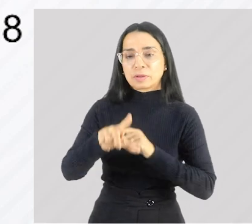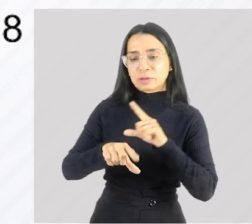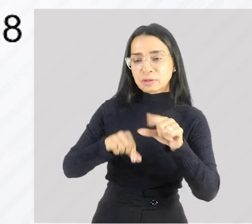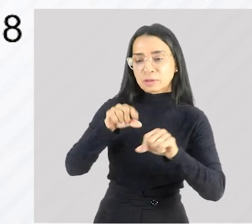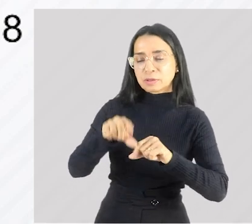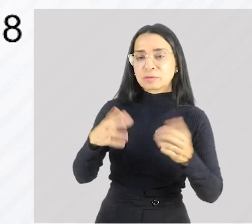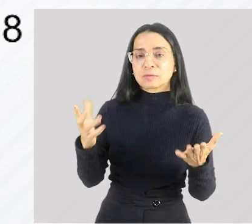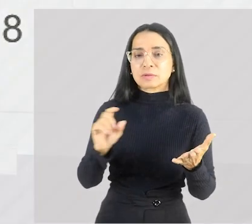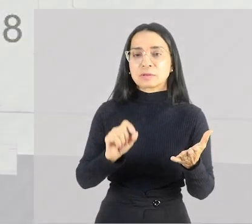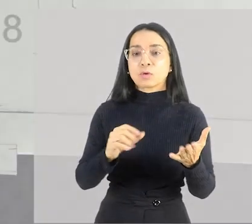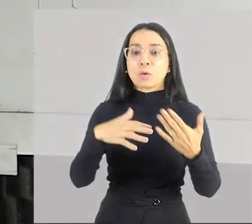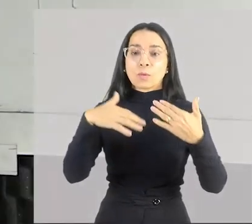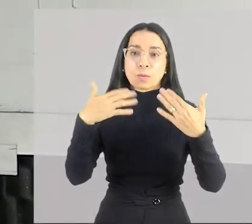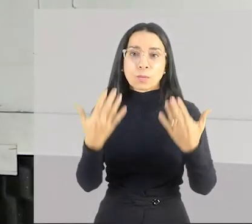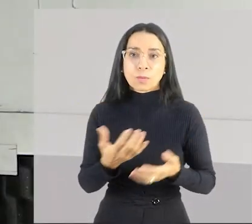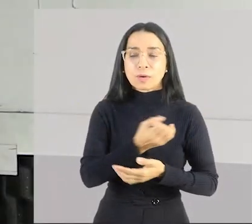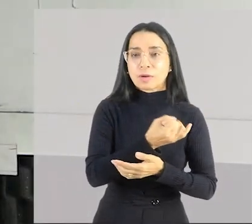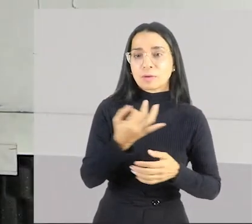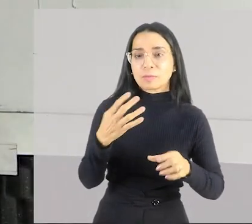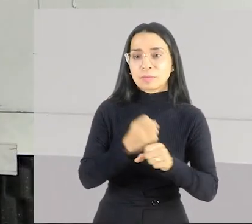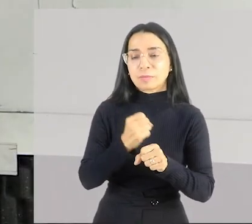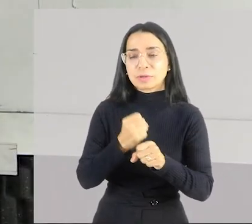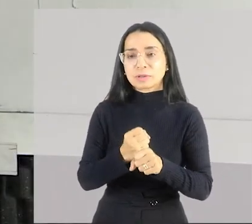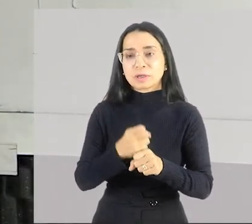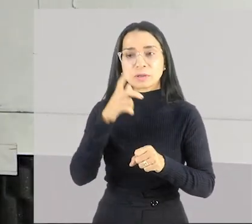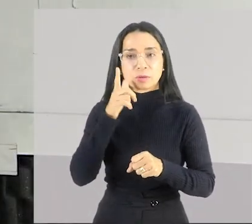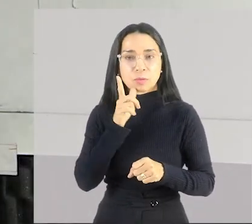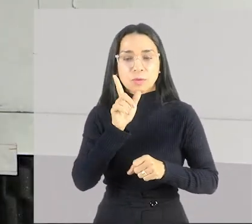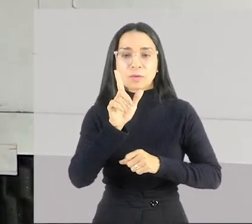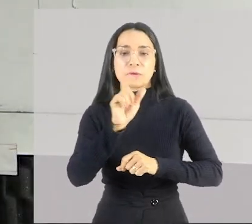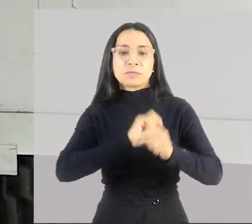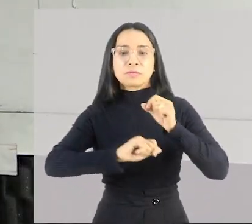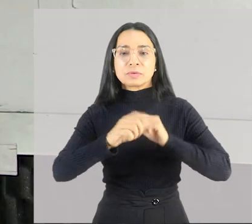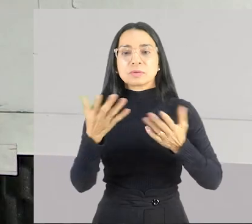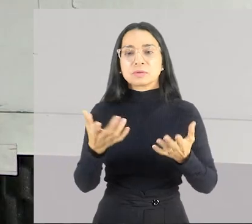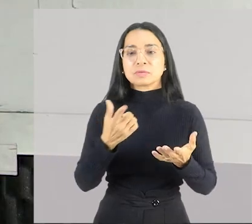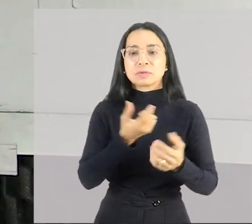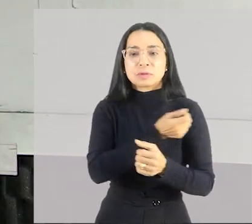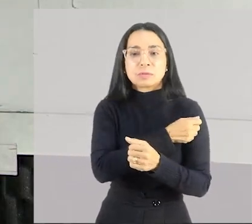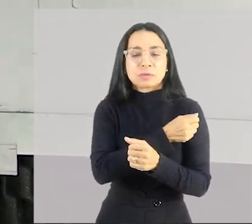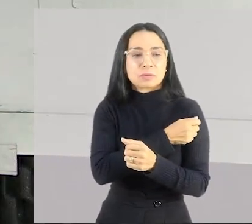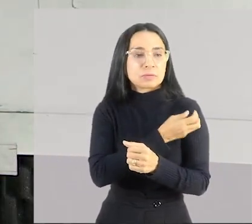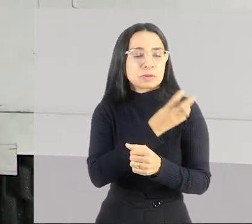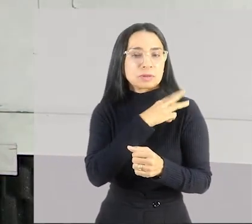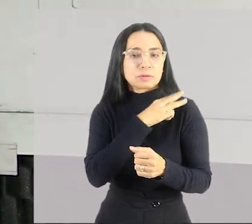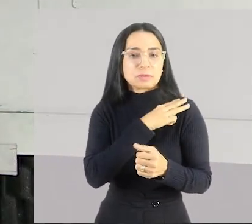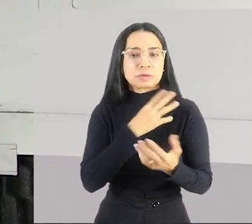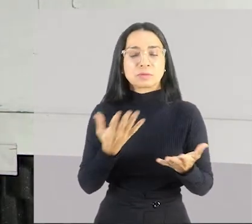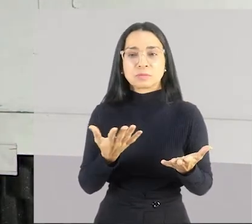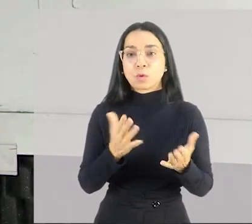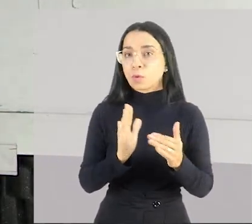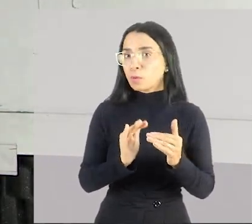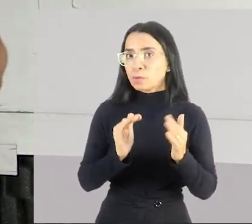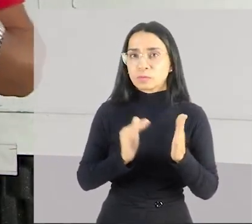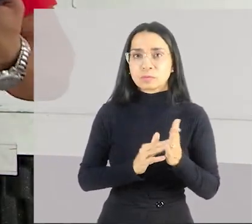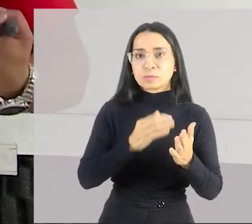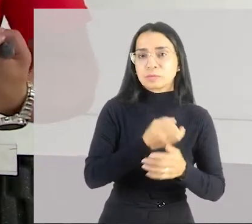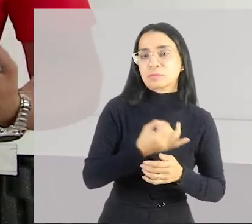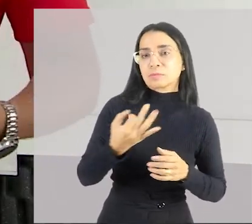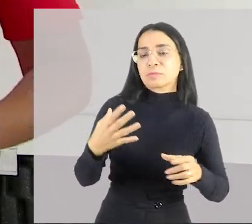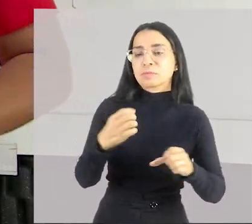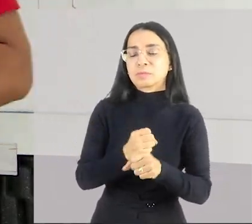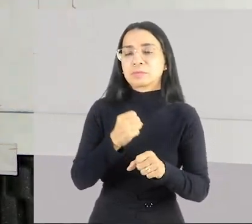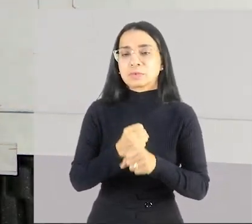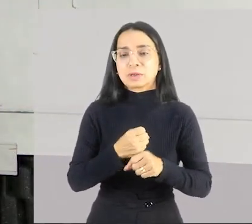estudante do terceiro ano Beleza então toda a probabilidade turma é o número de elementos do meu evento do que eu quero